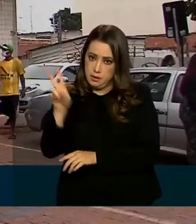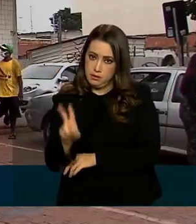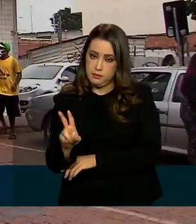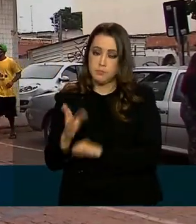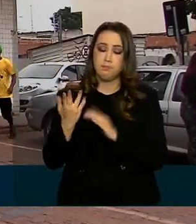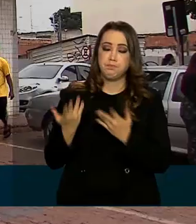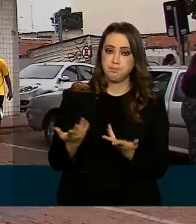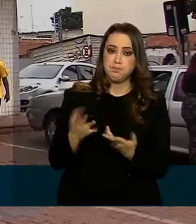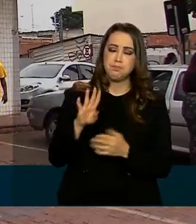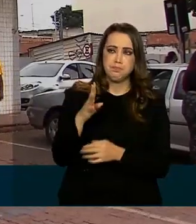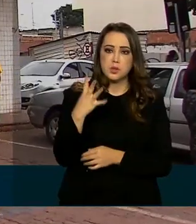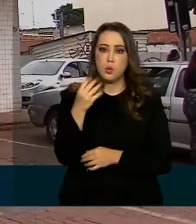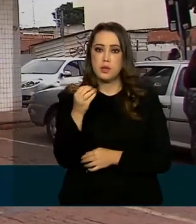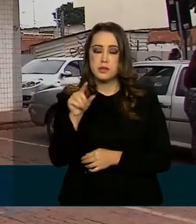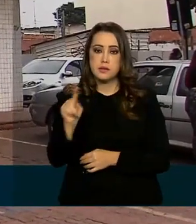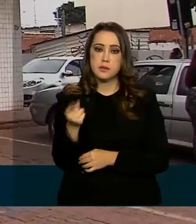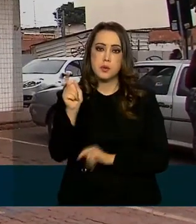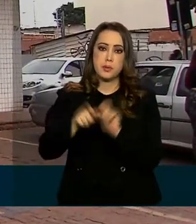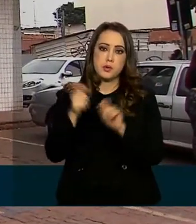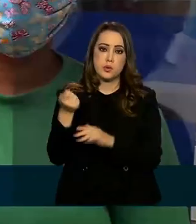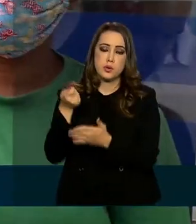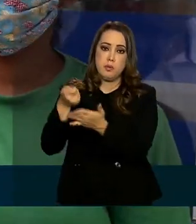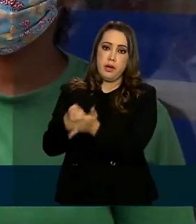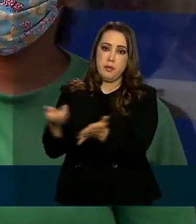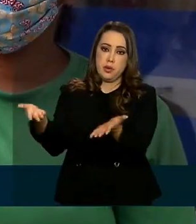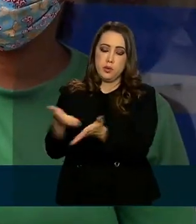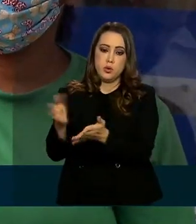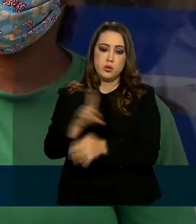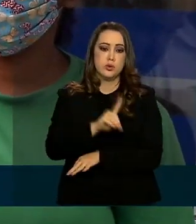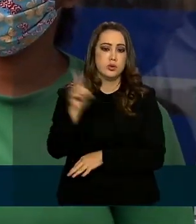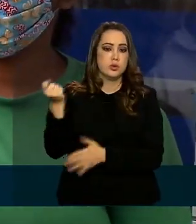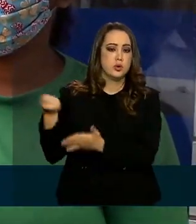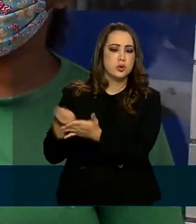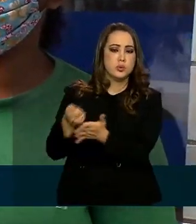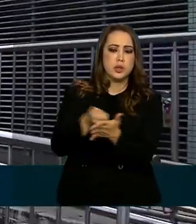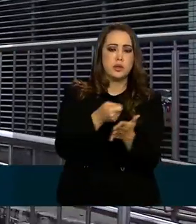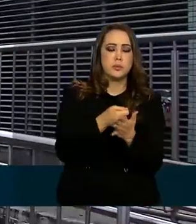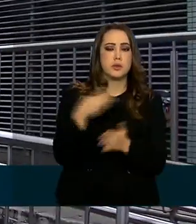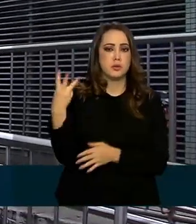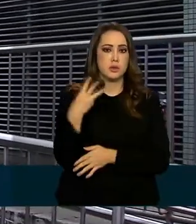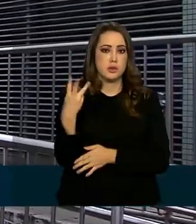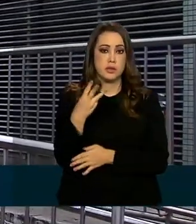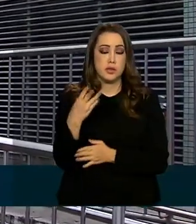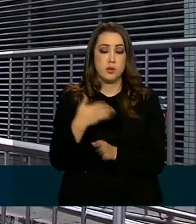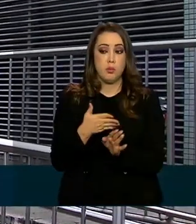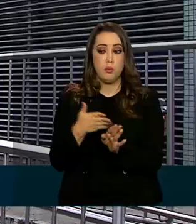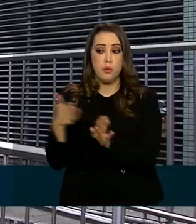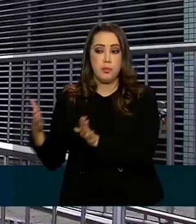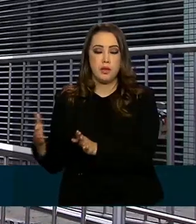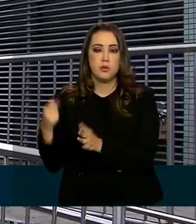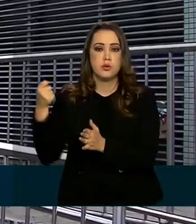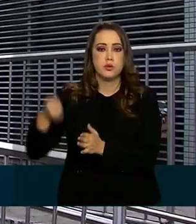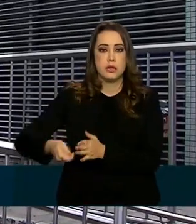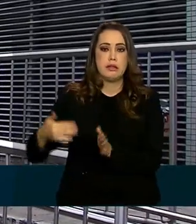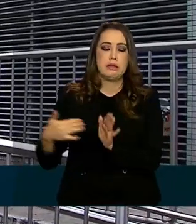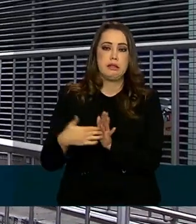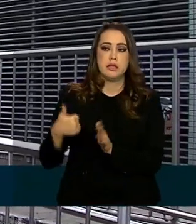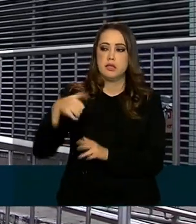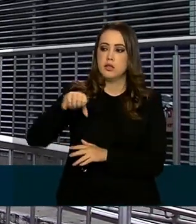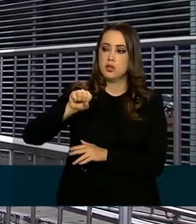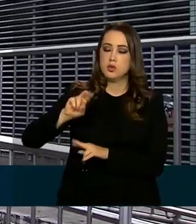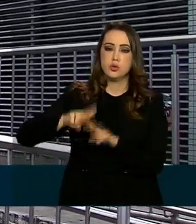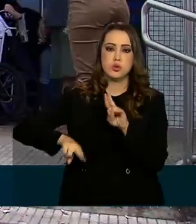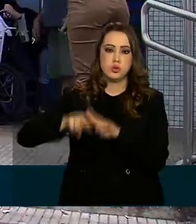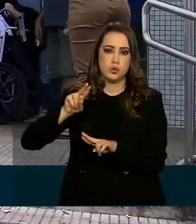400 mil pessoas vão ter o dinheiro creditado hoje. O calendário de pagamento da terceira fase do auxílio vai até o dia 18 de julho e